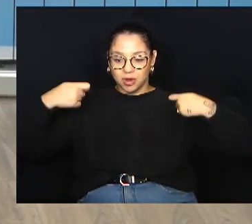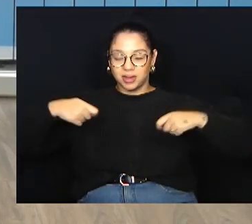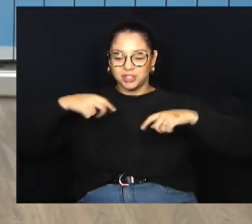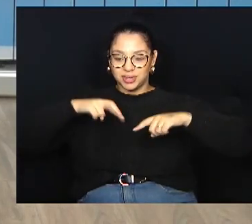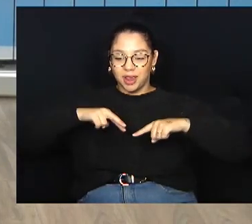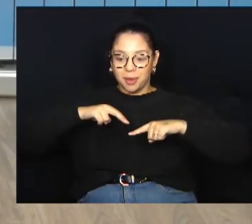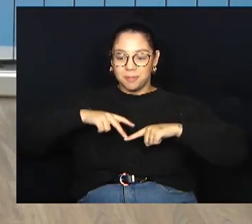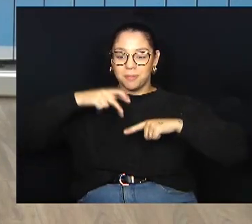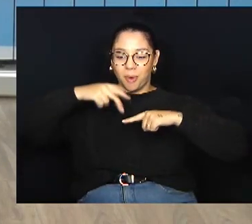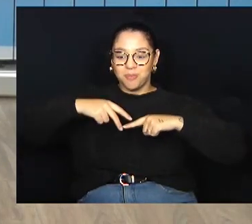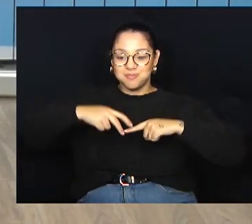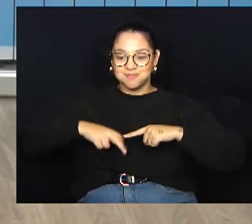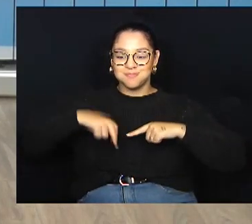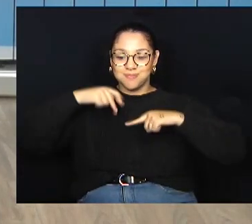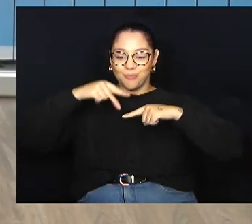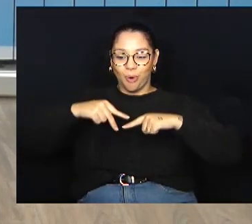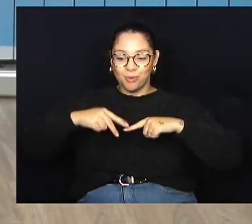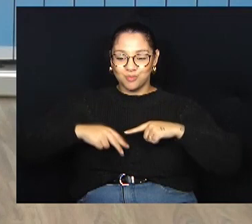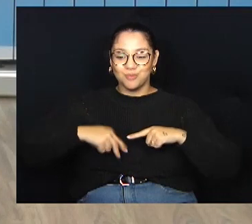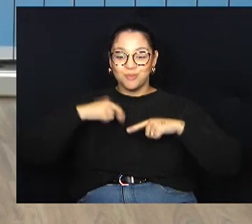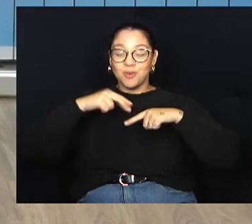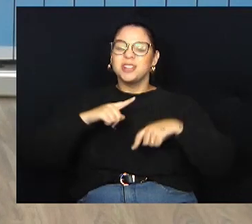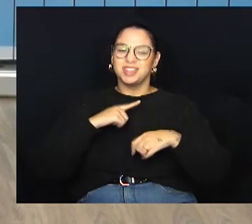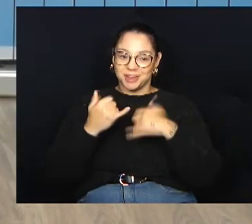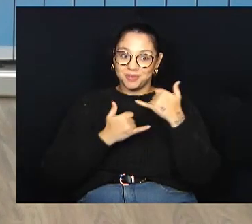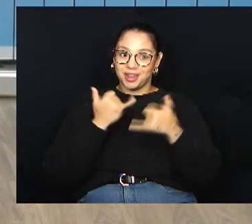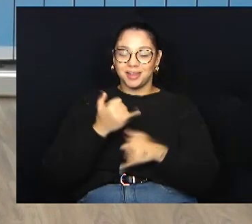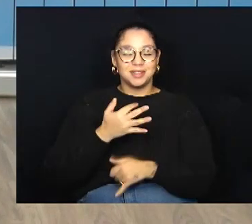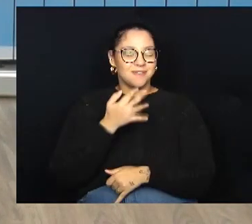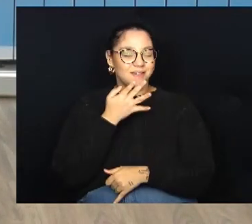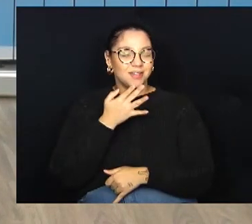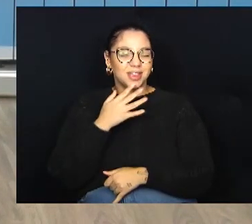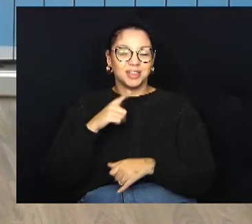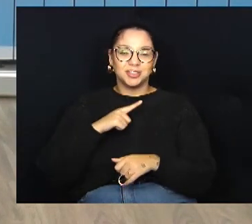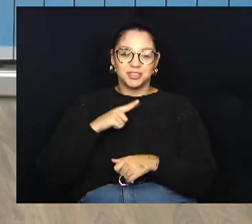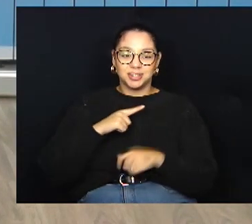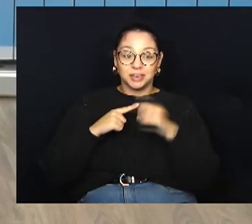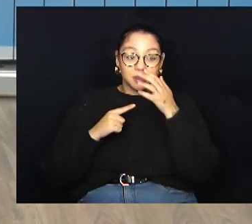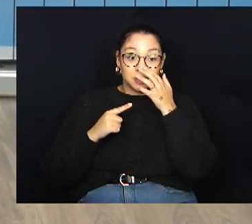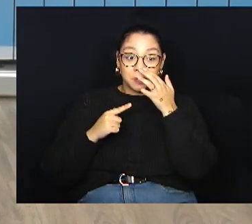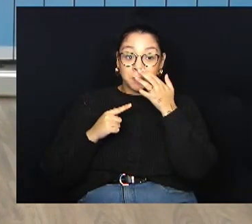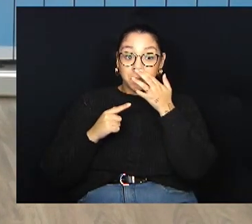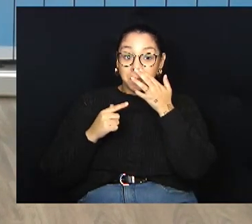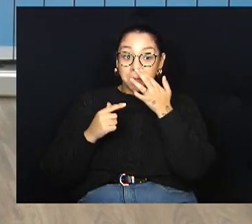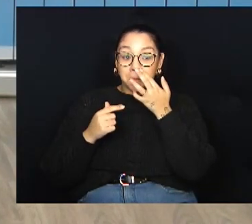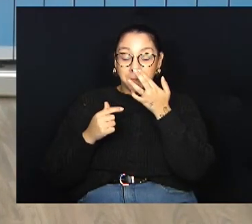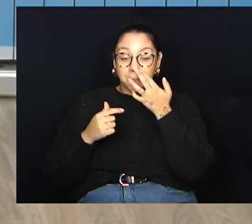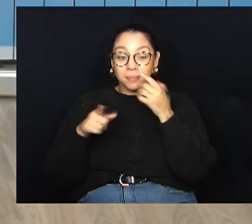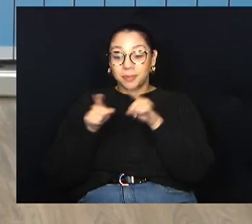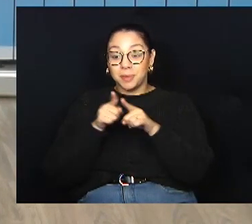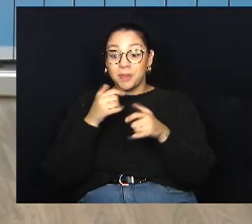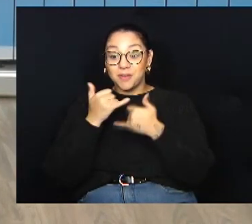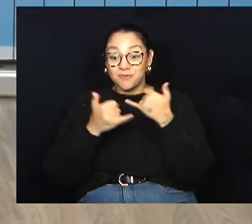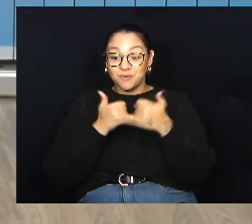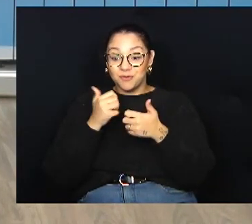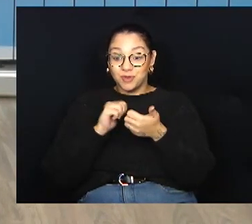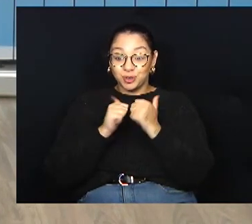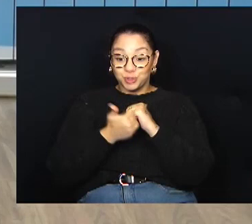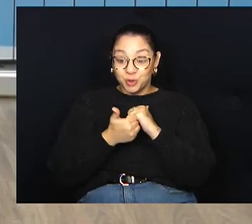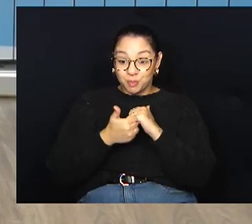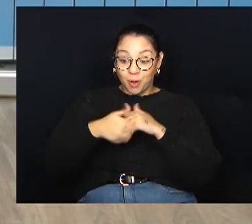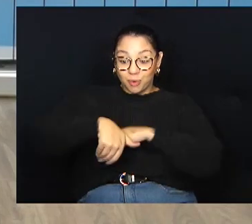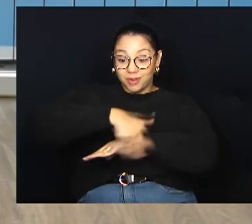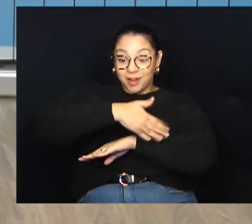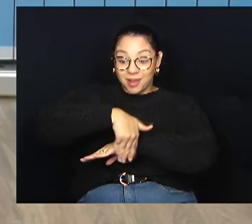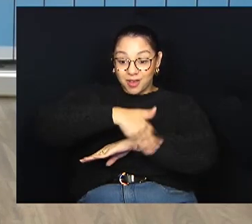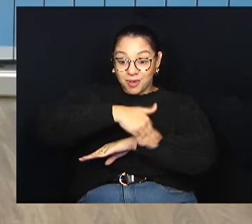Era a minha brincadeira preferida, mas tinha outras também. Amarelinha, jogava bola na rua também na época, né? Porque eu morava ali, era